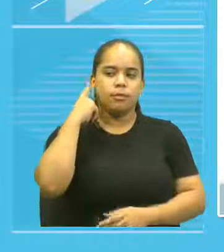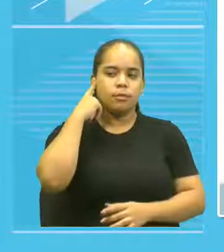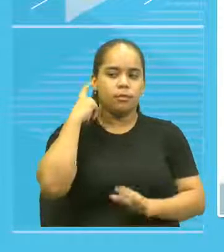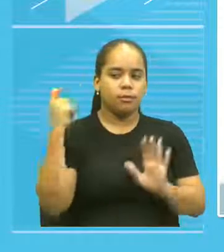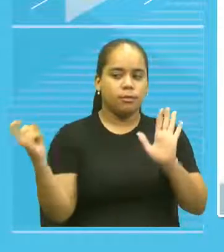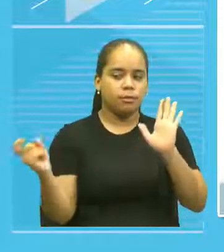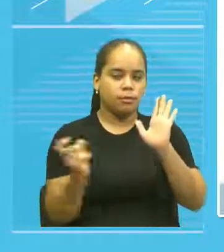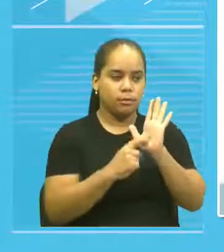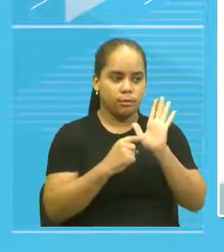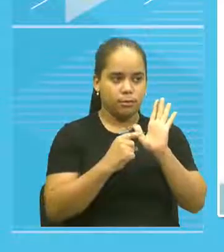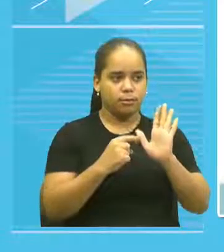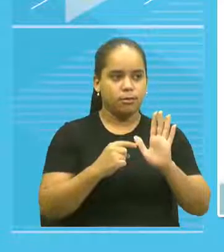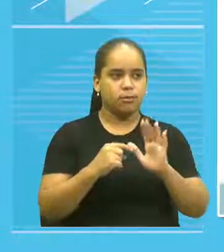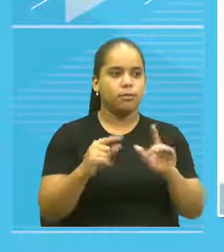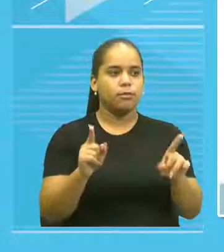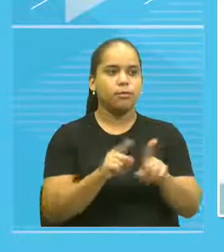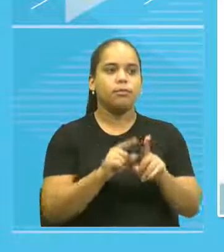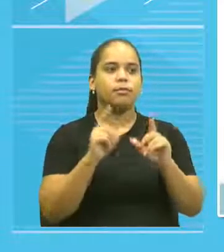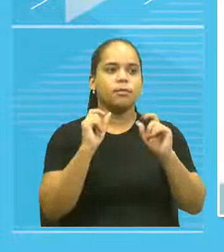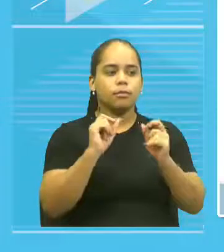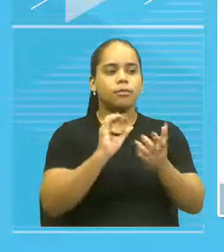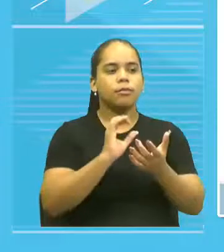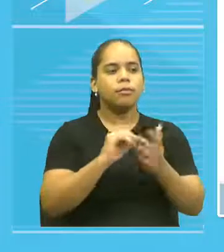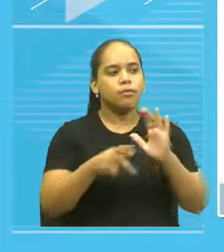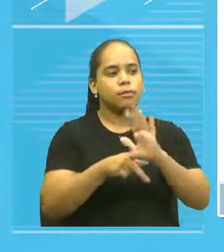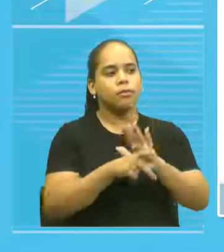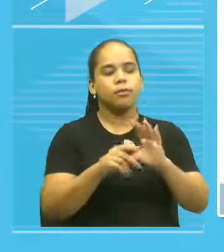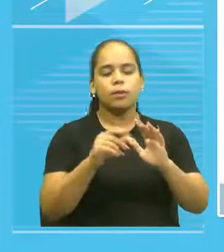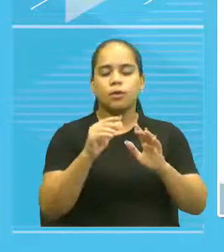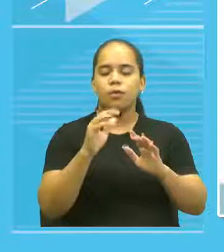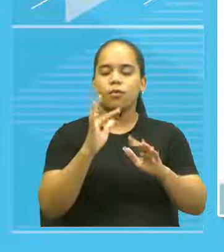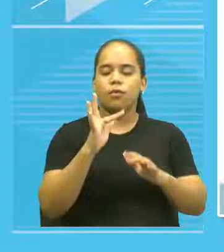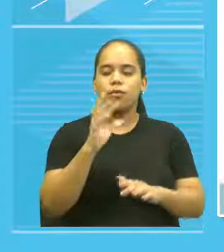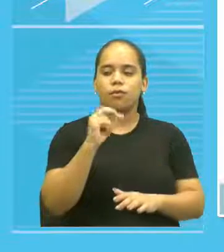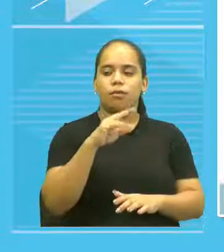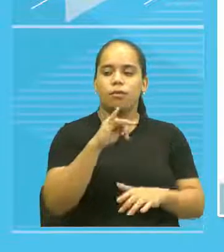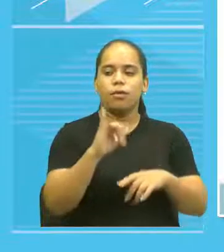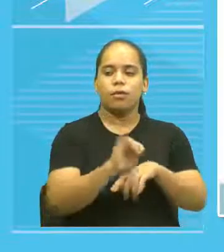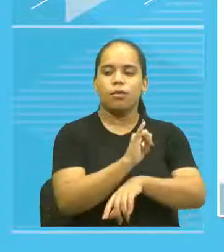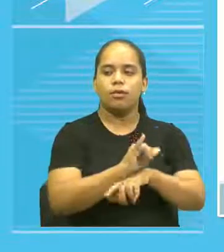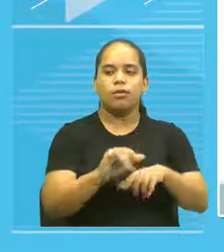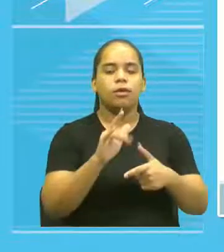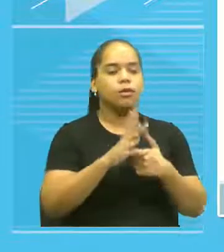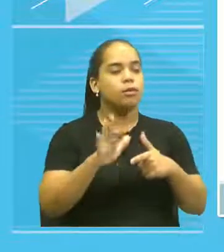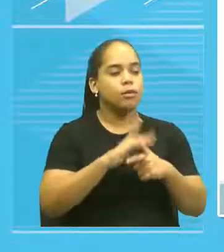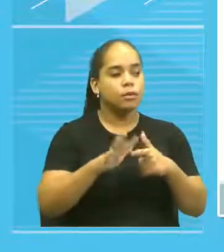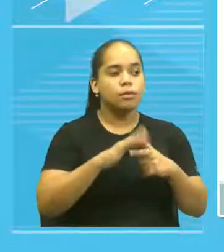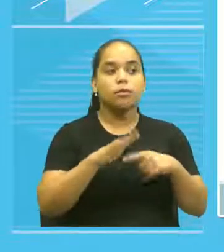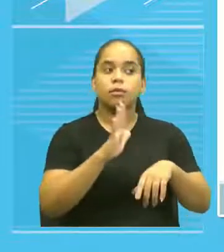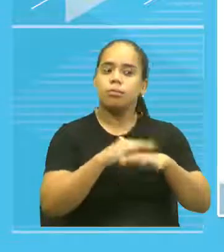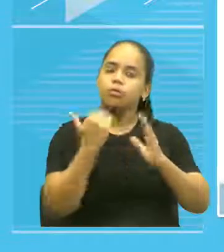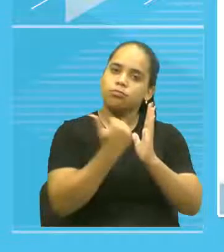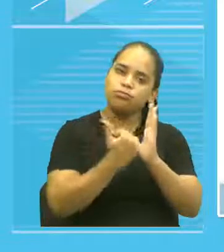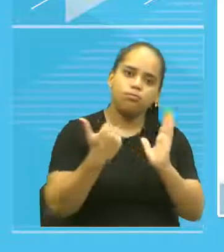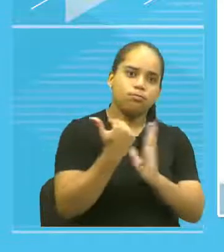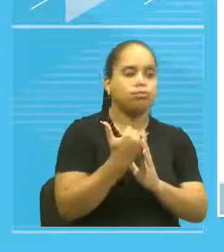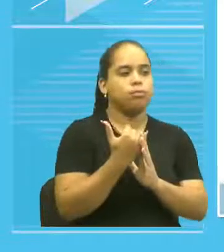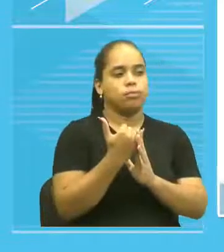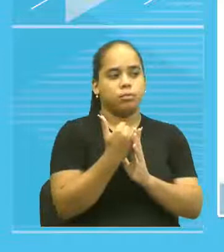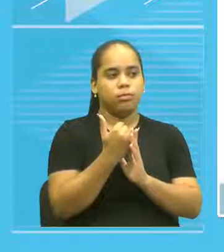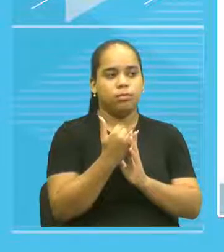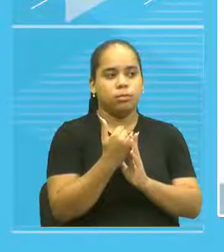a aliteração vem sendo considerada recurso fônico de intensificação é muito intenso isso